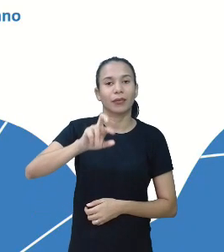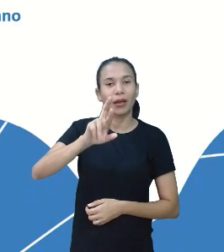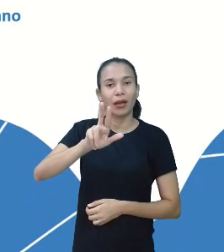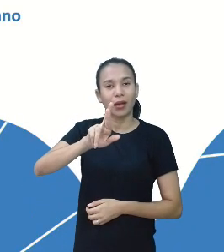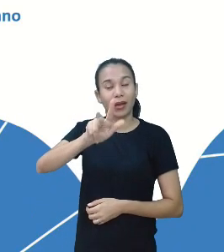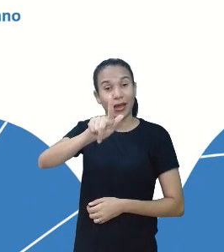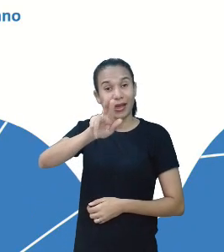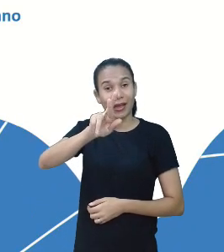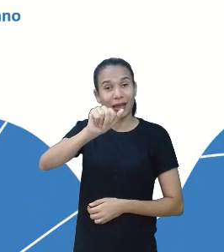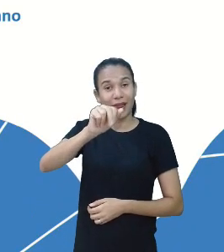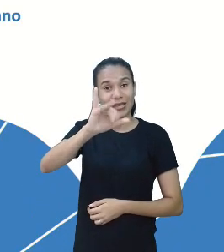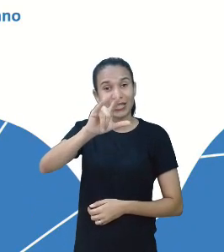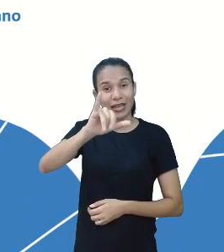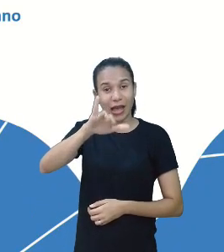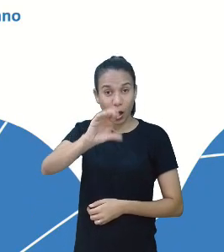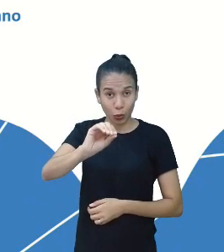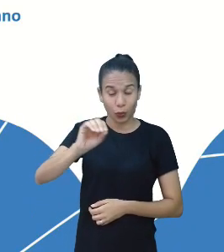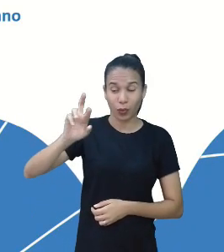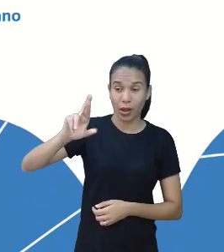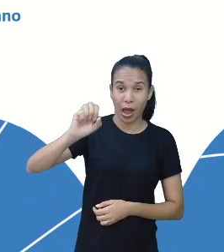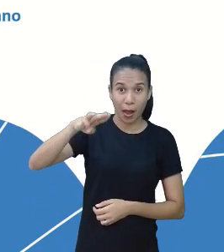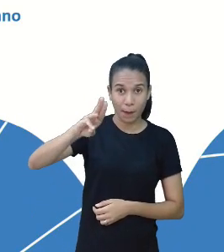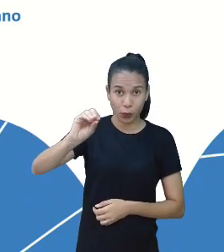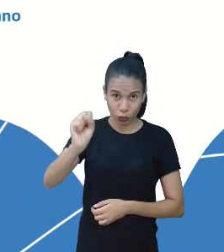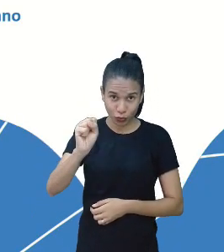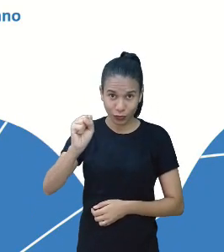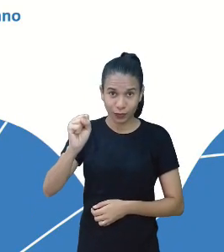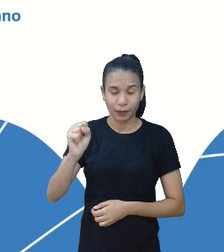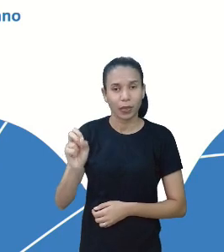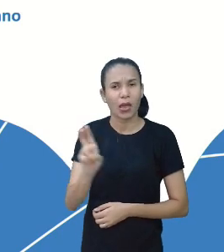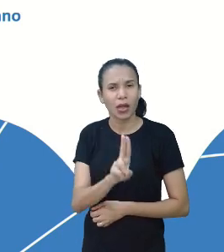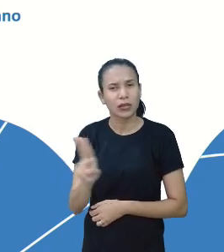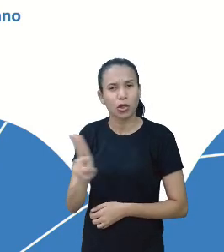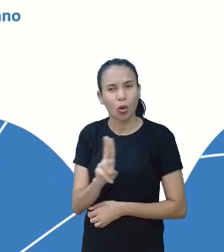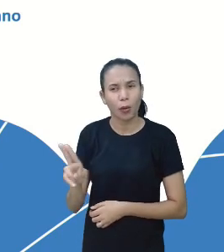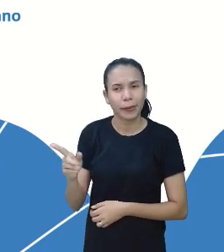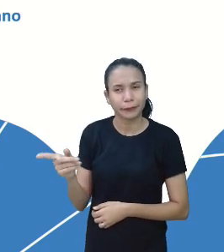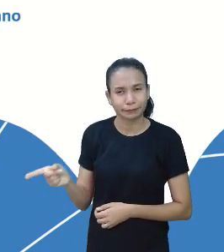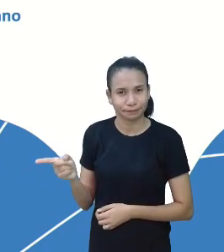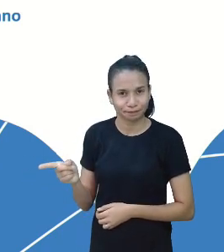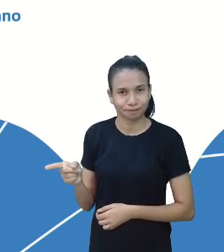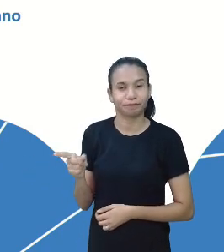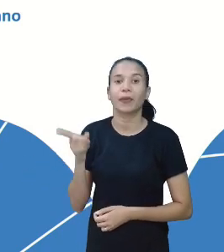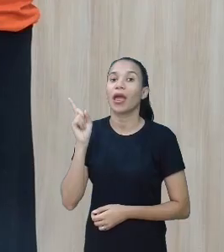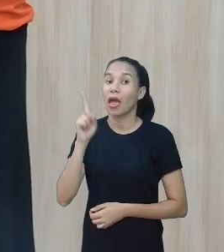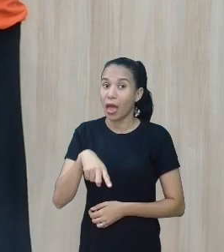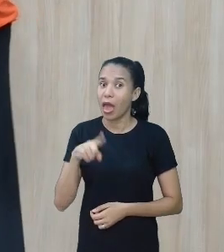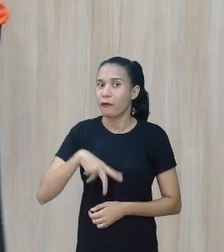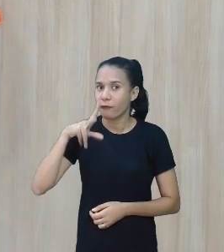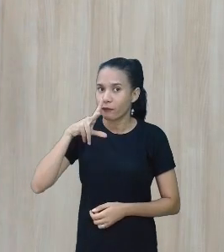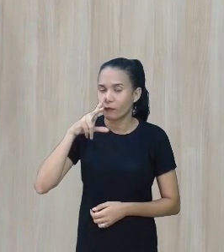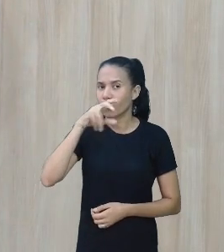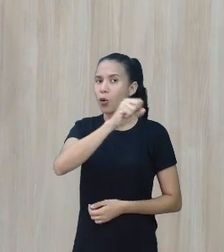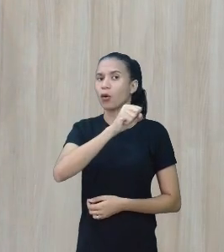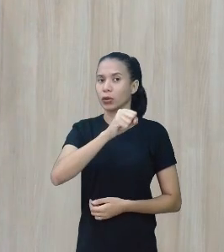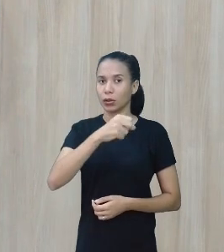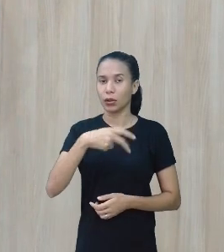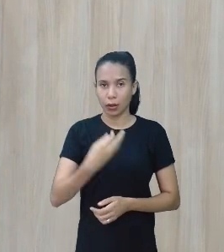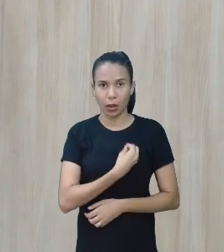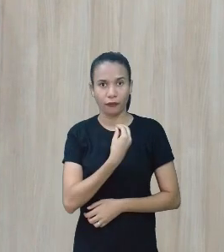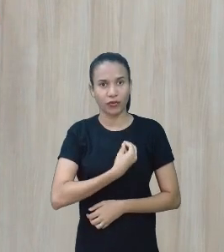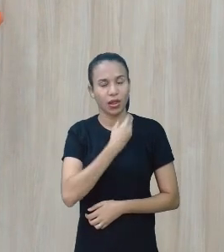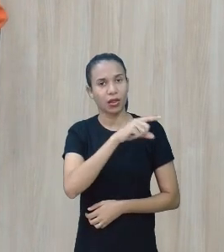chamado Graciliano Ramos. Minha gente, esse nome, ele vai ser muito forte na vida